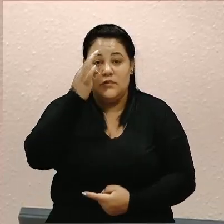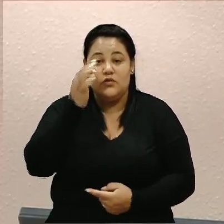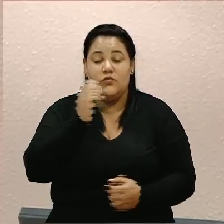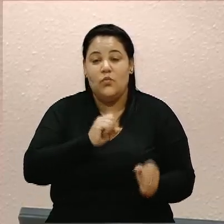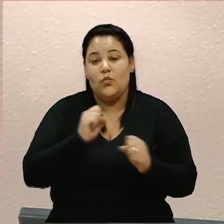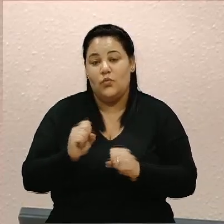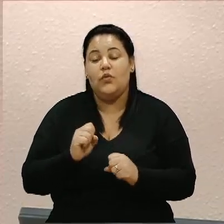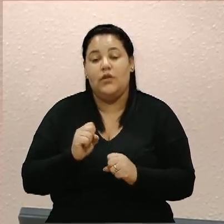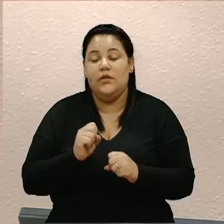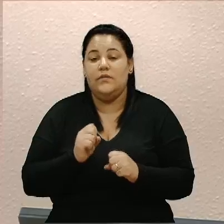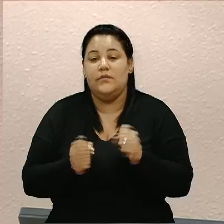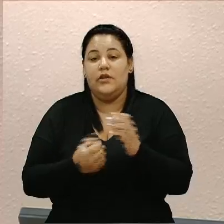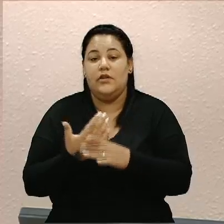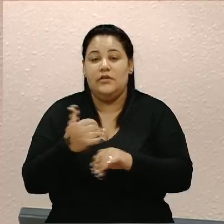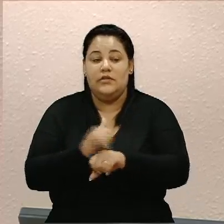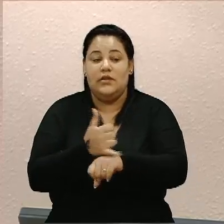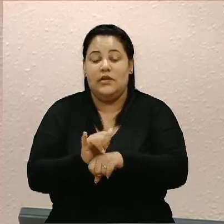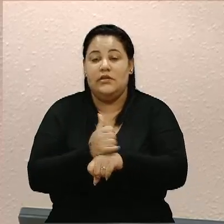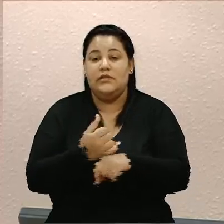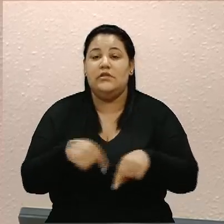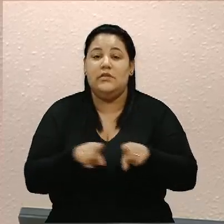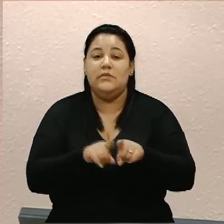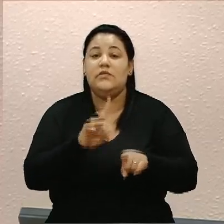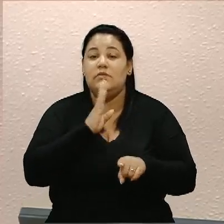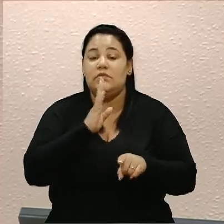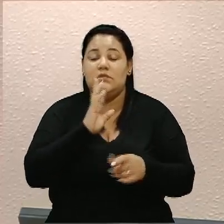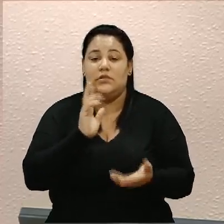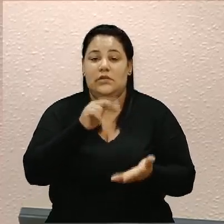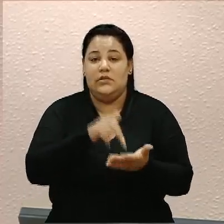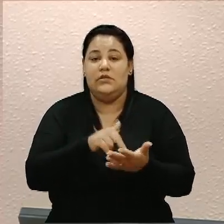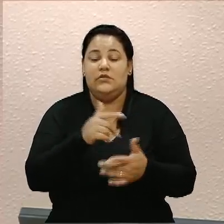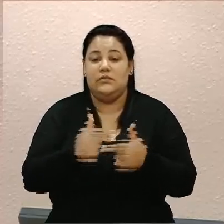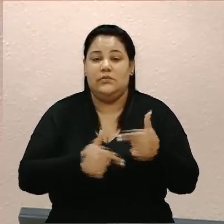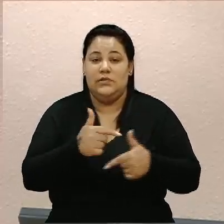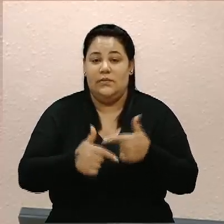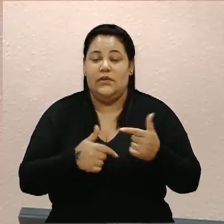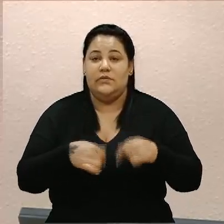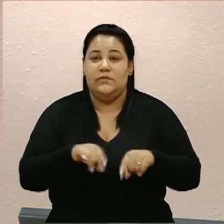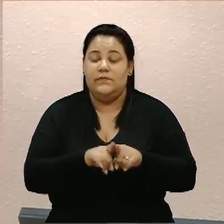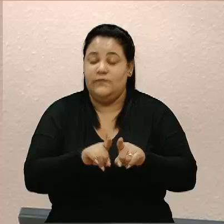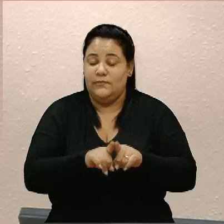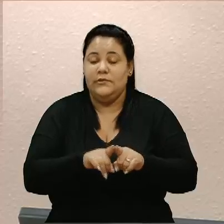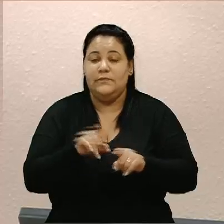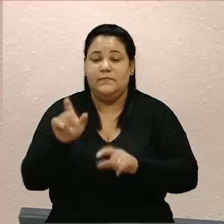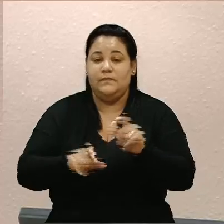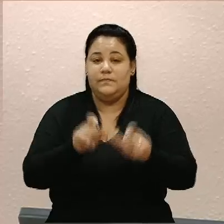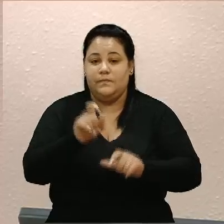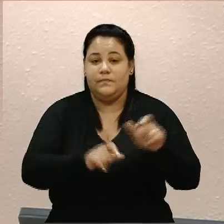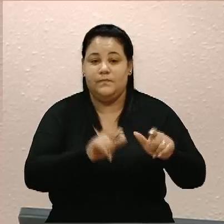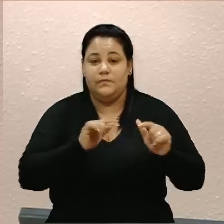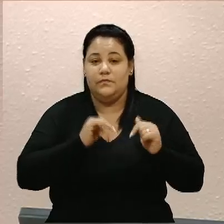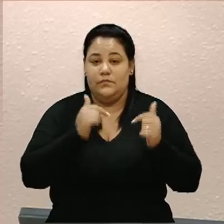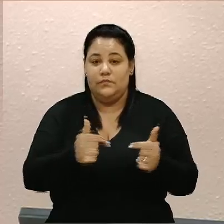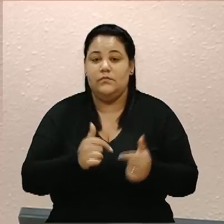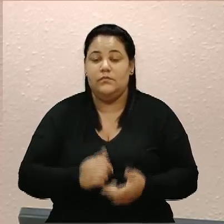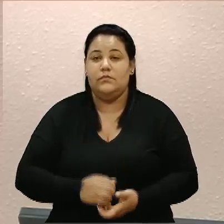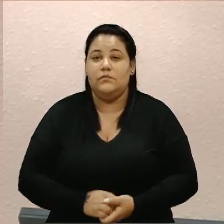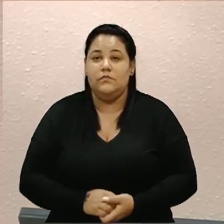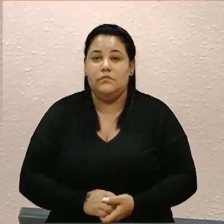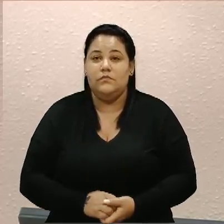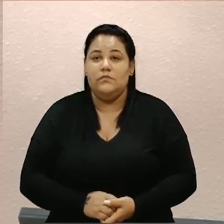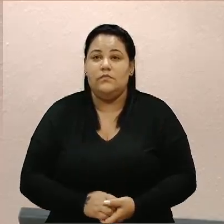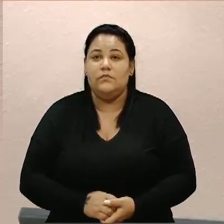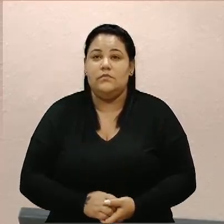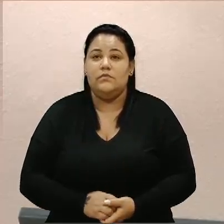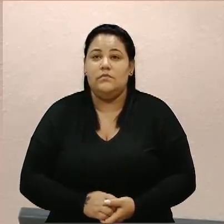alternativas e conhecer também a realidade desses serviços e dessas pessoas, dessas ações, enfim. E,